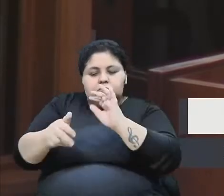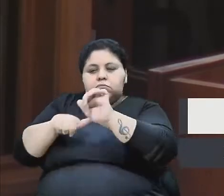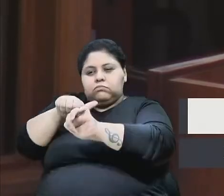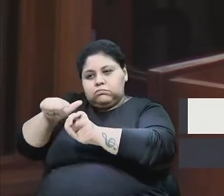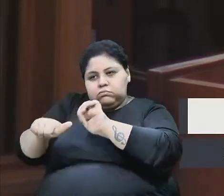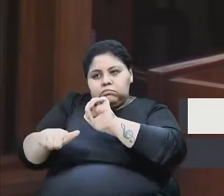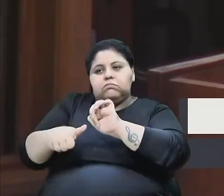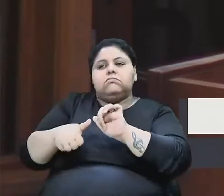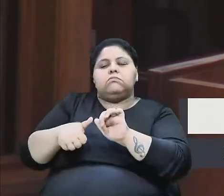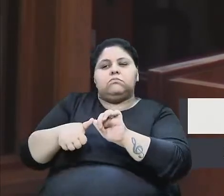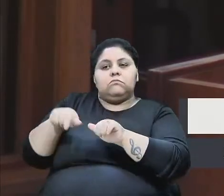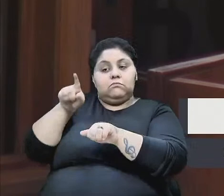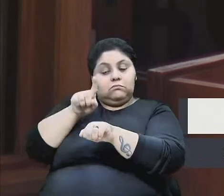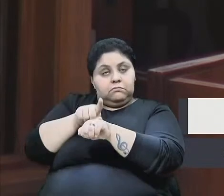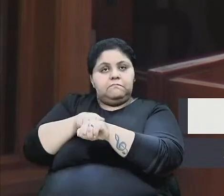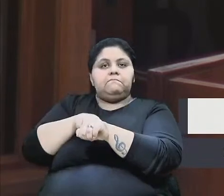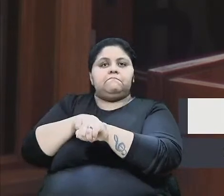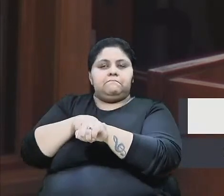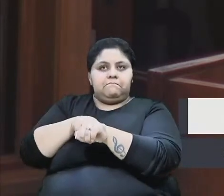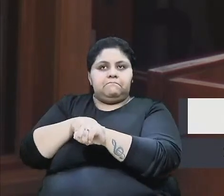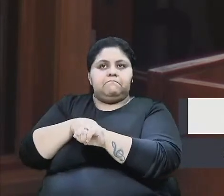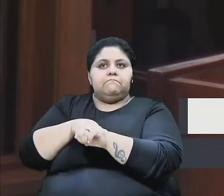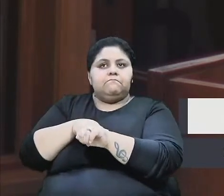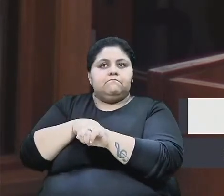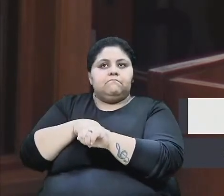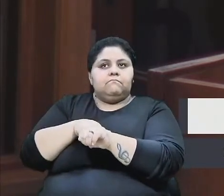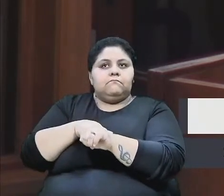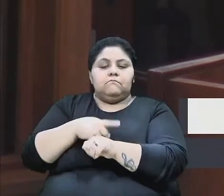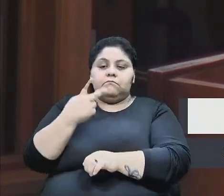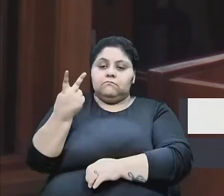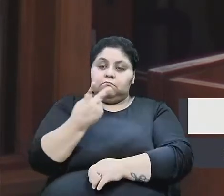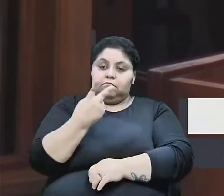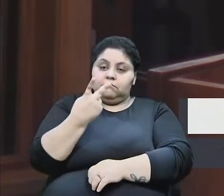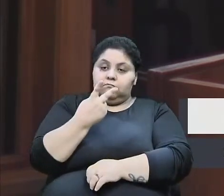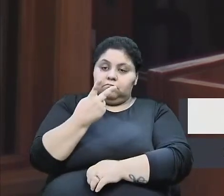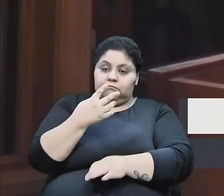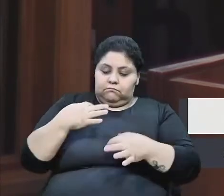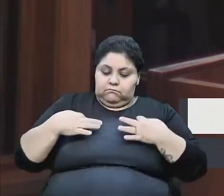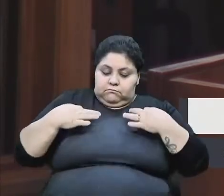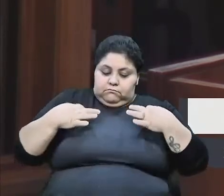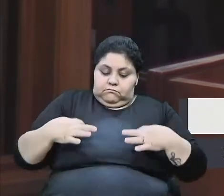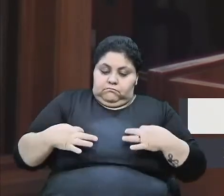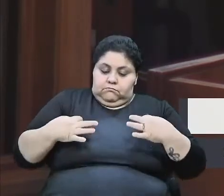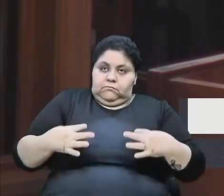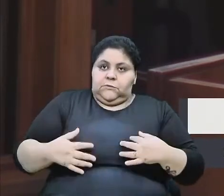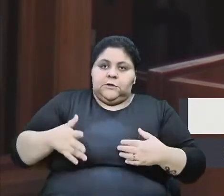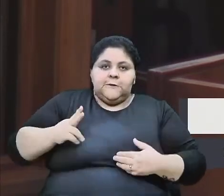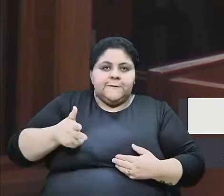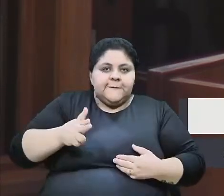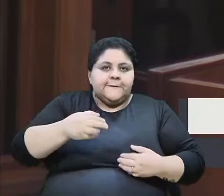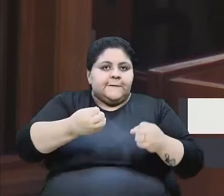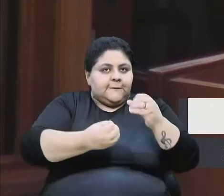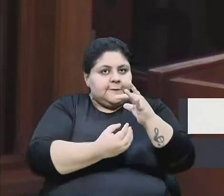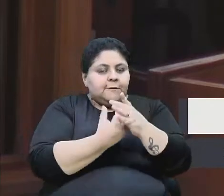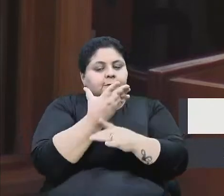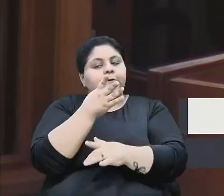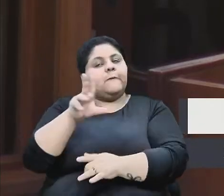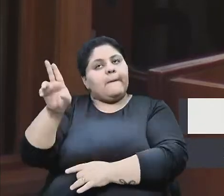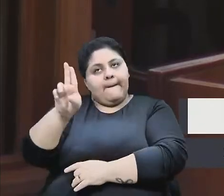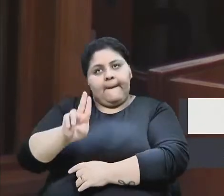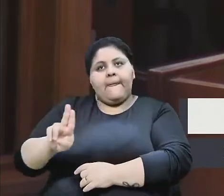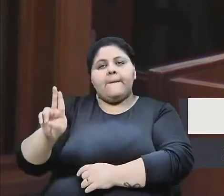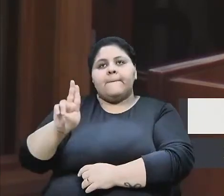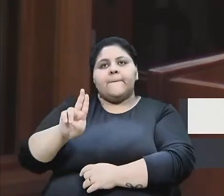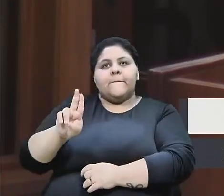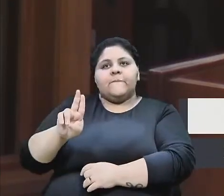através do tempo uma vez que ambos os acessórios seguem sendo produzidos e utilizados